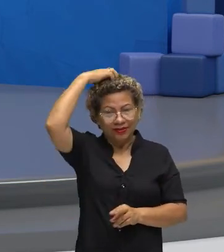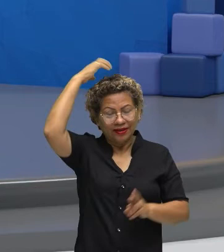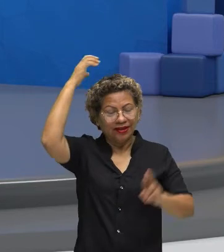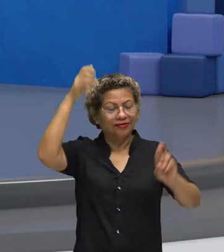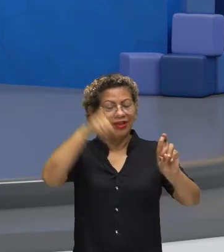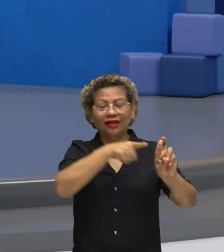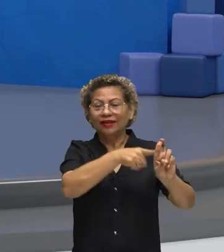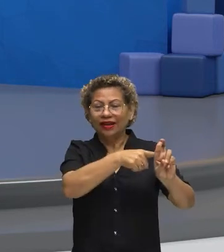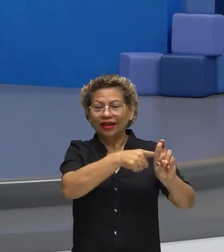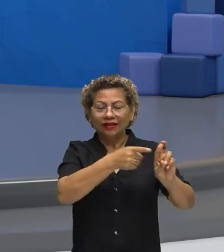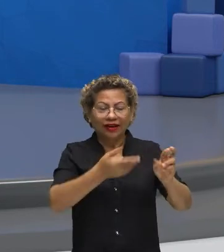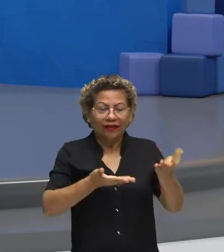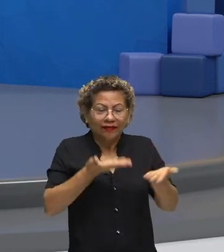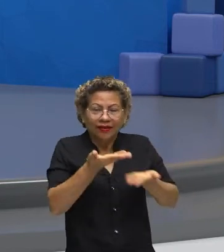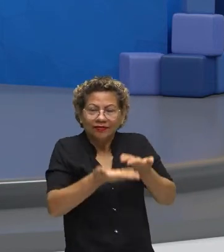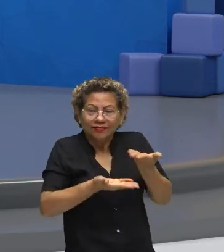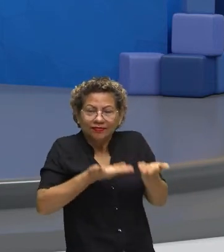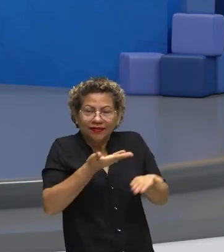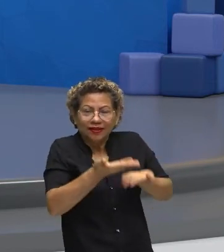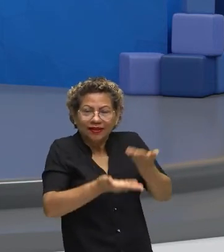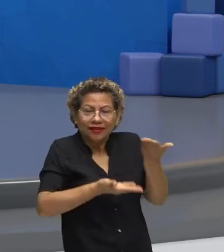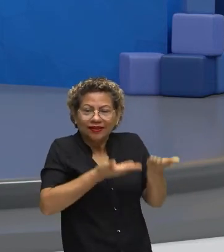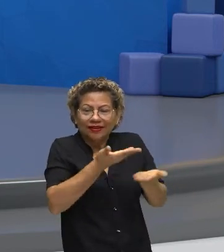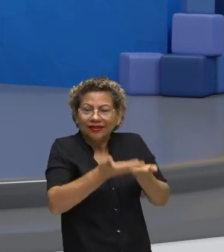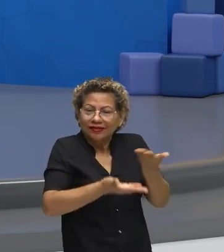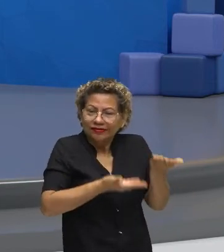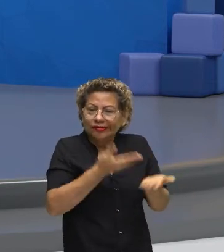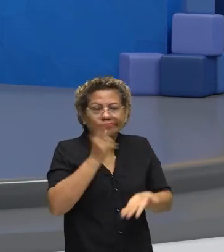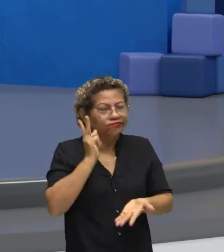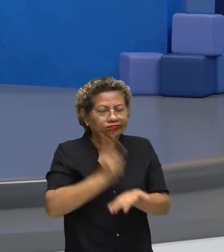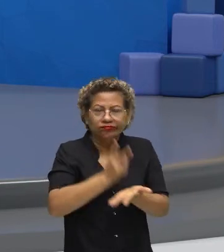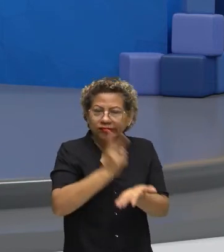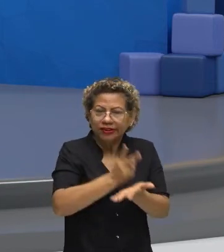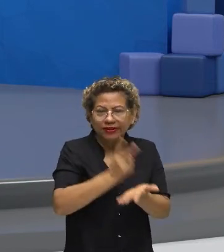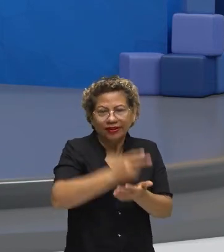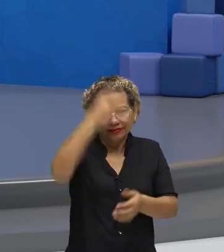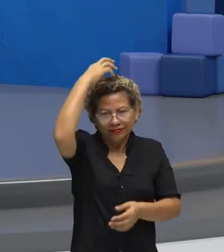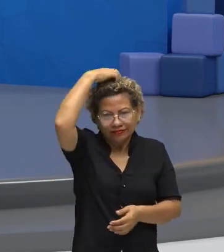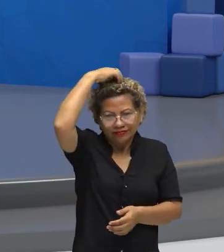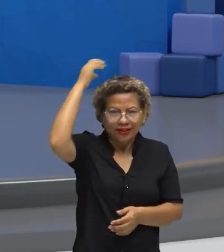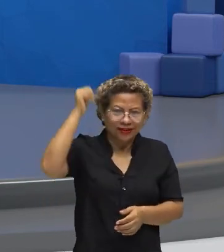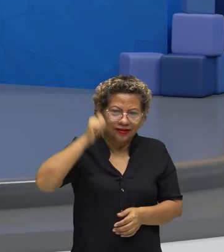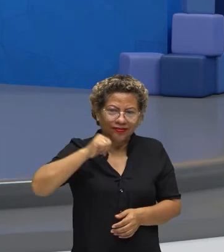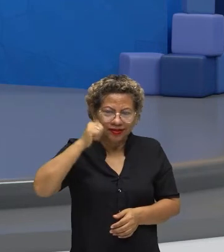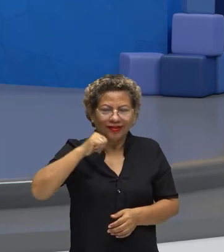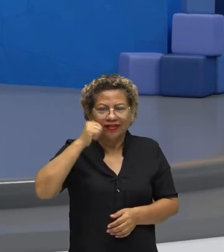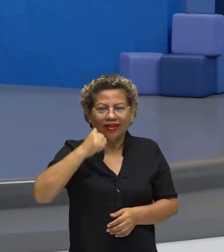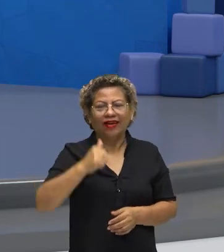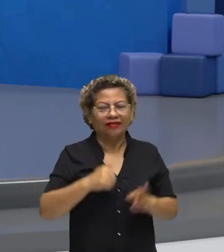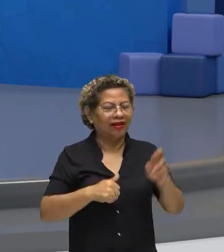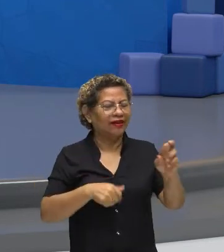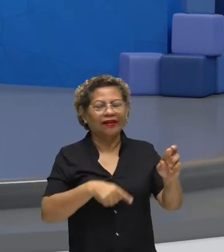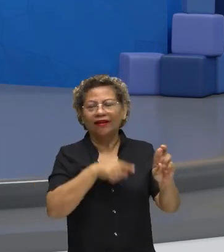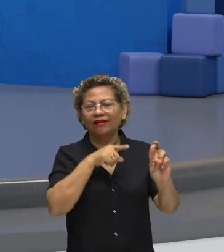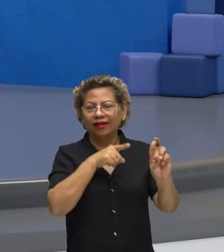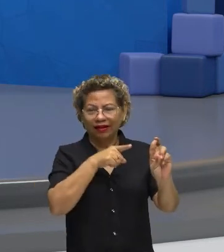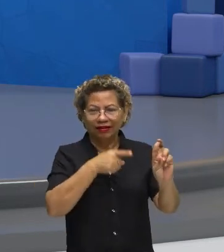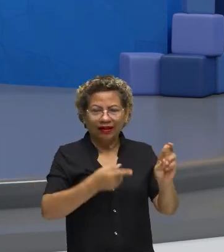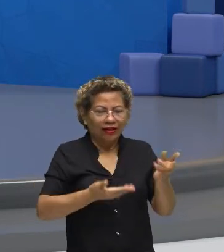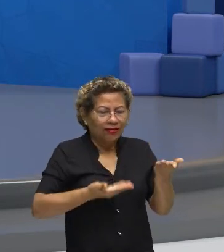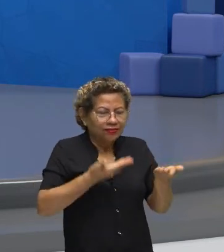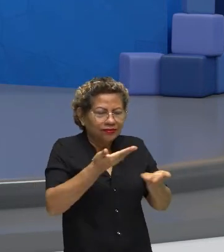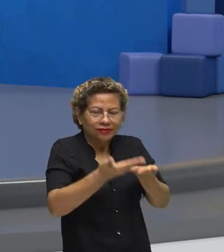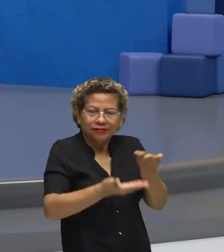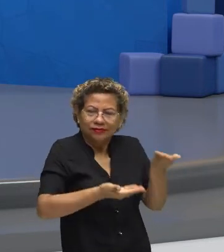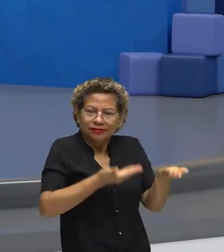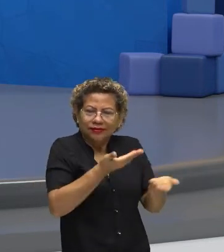tempo ali alguém servindo. Então, né, as rainhas, elas estavam ali, né, em todo, sendo o centro